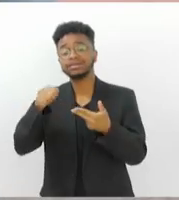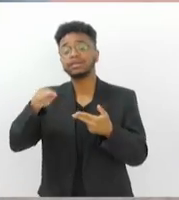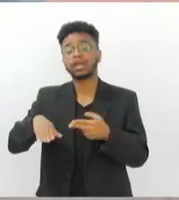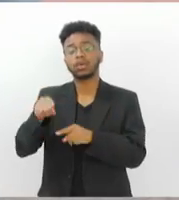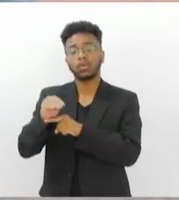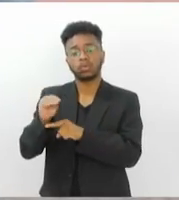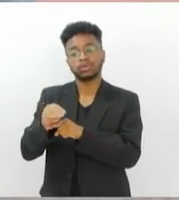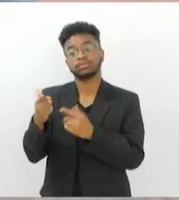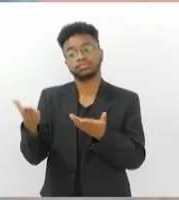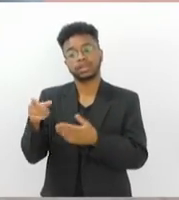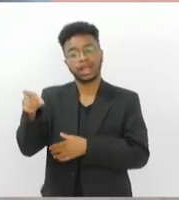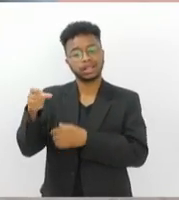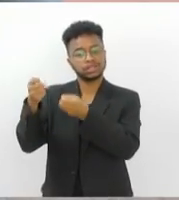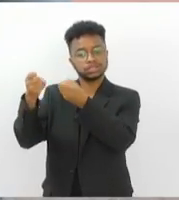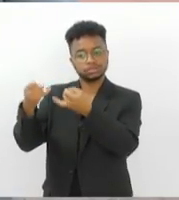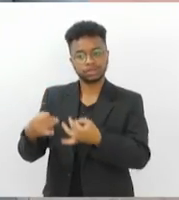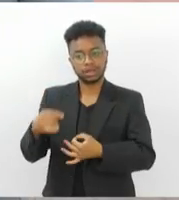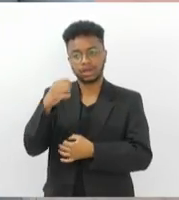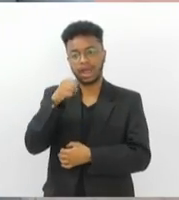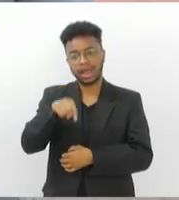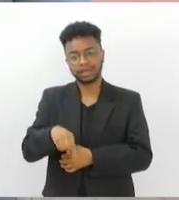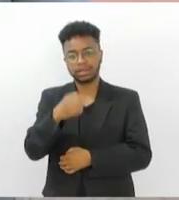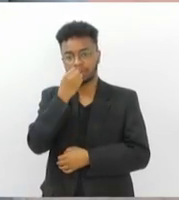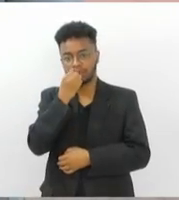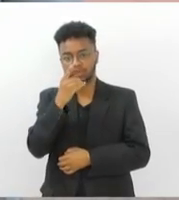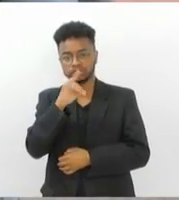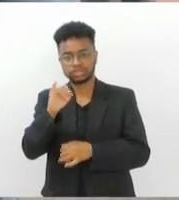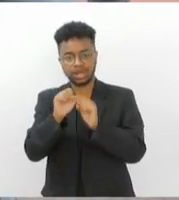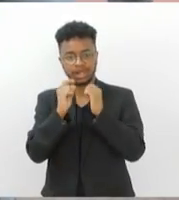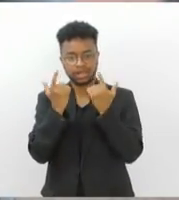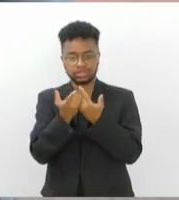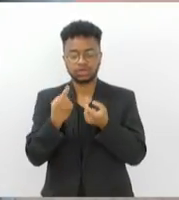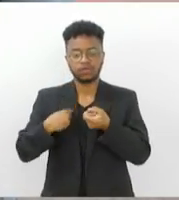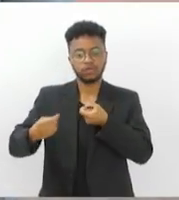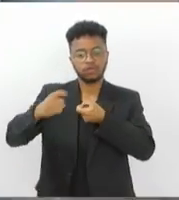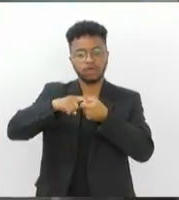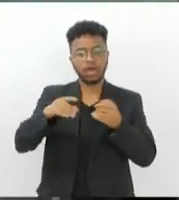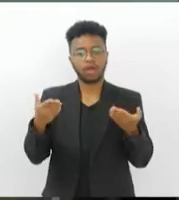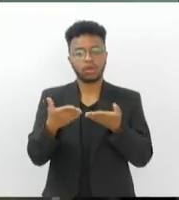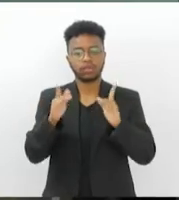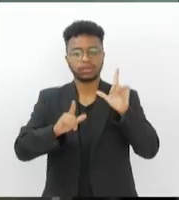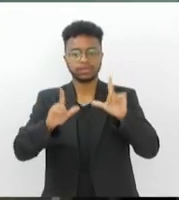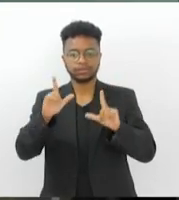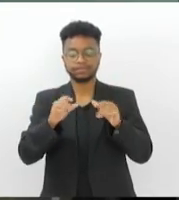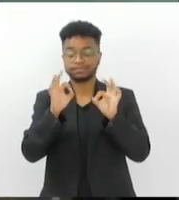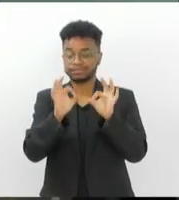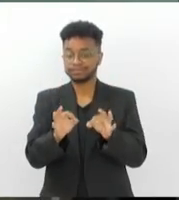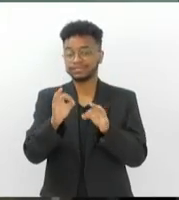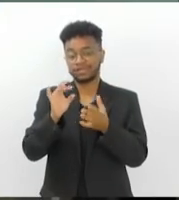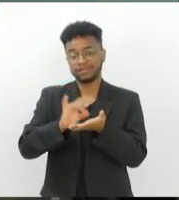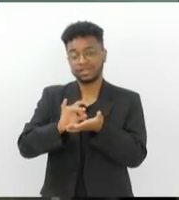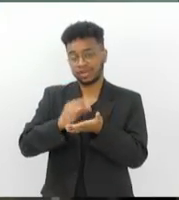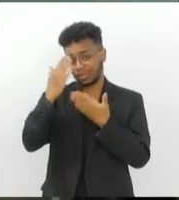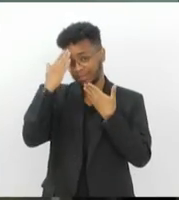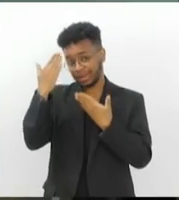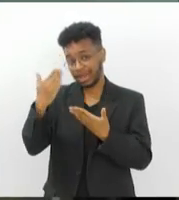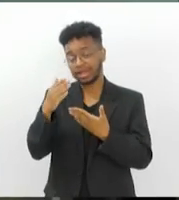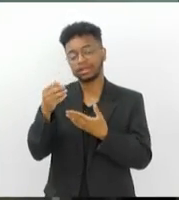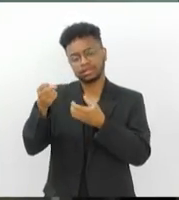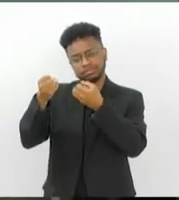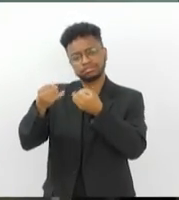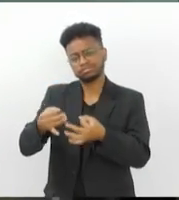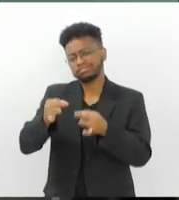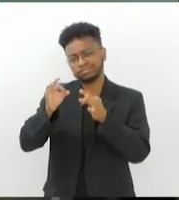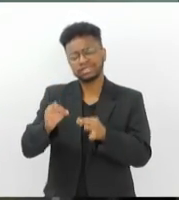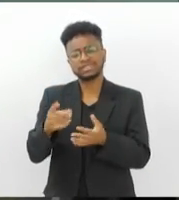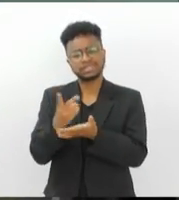então A doutora tá aqui nesse Bom dia alerg explicando essa situação toda pra gente volto com você no estúdio verdade PV bem esclarecedor separação é sempre